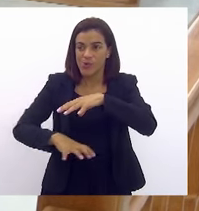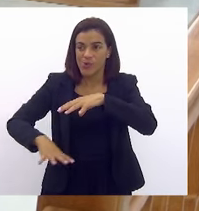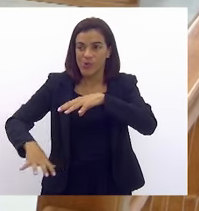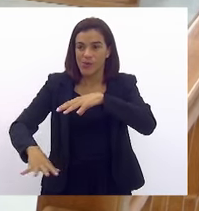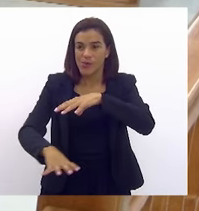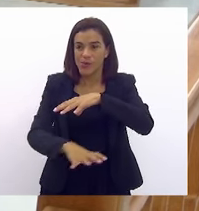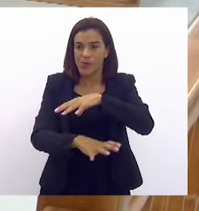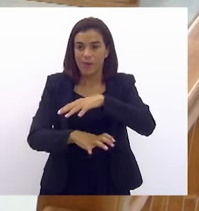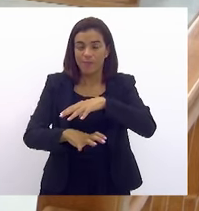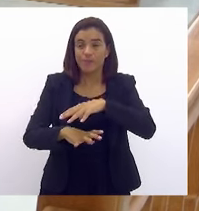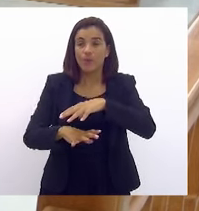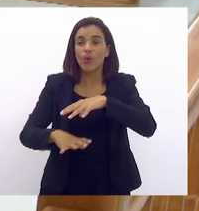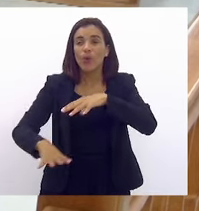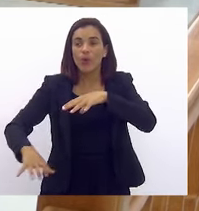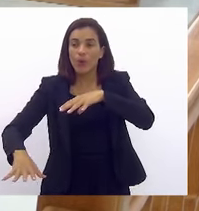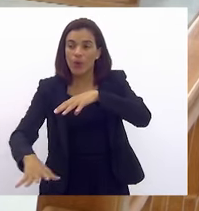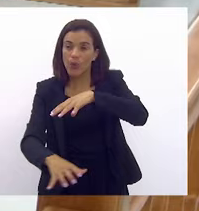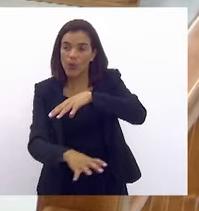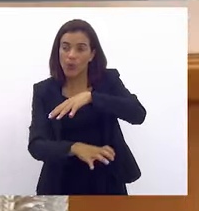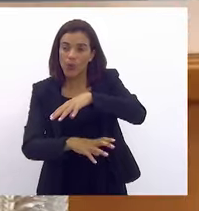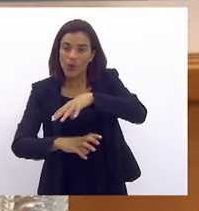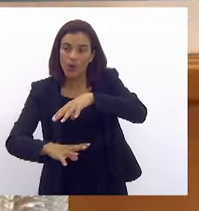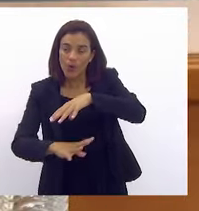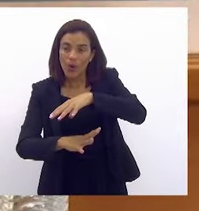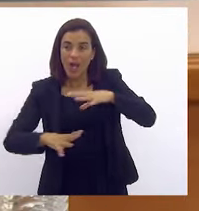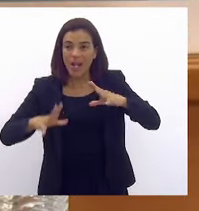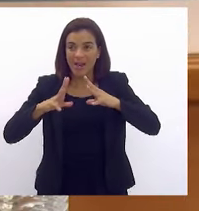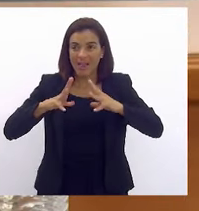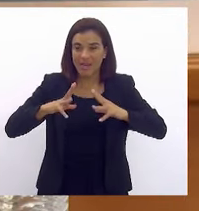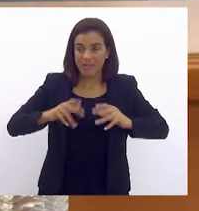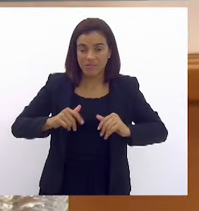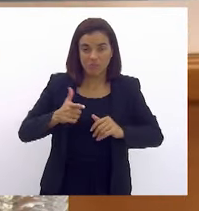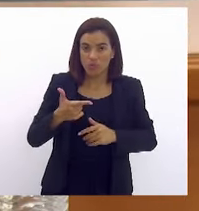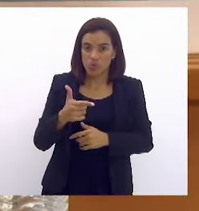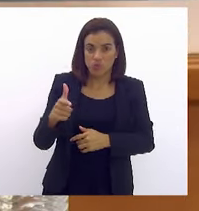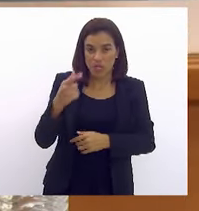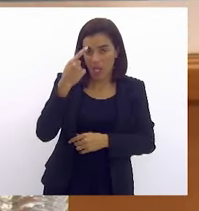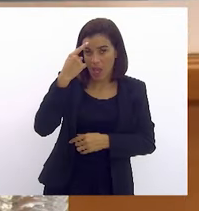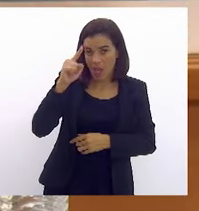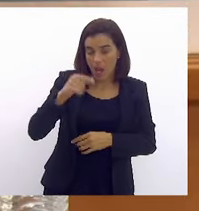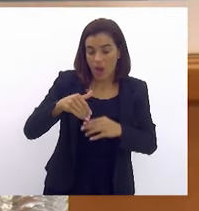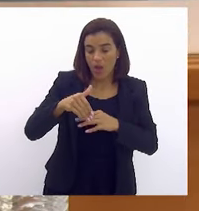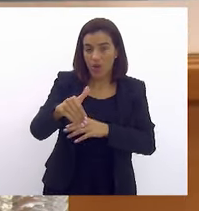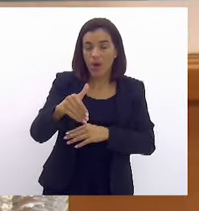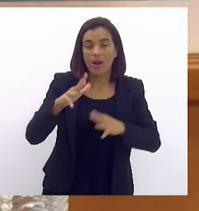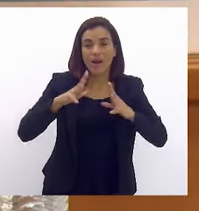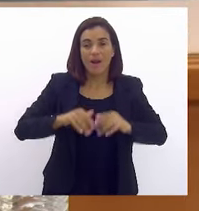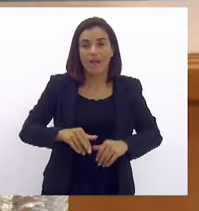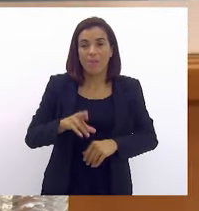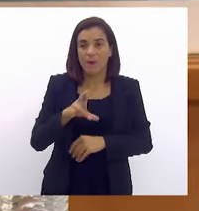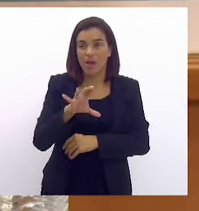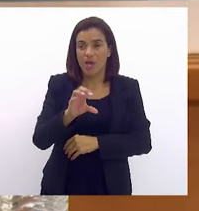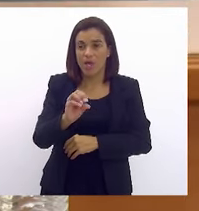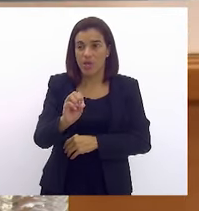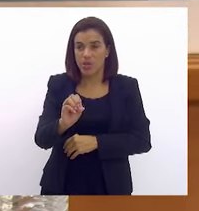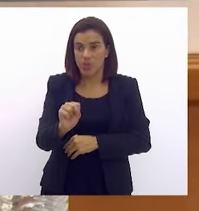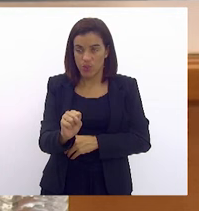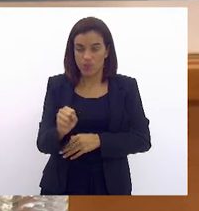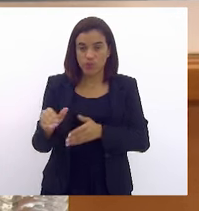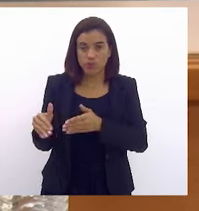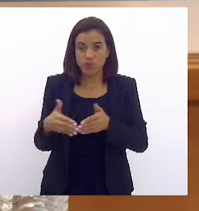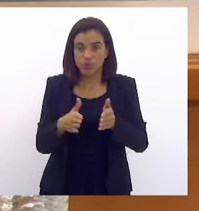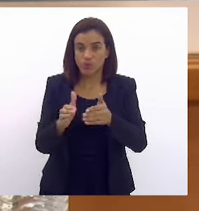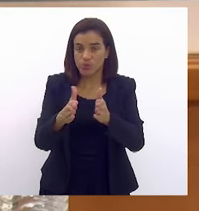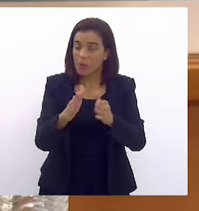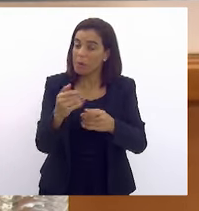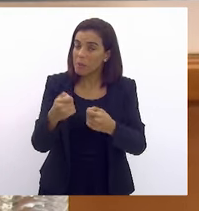O desassoreamento do canal em si, eu não sei se vai estar contemplado agora no programa Limpa Rios. É possível que sim. Teria que